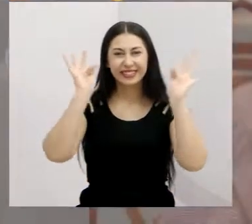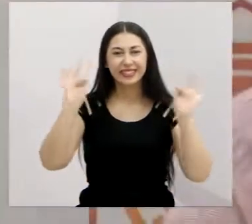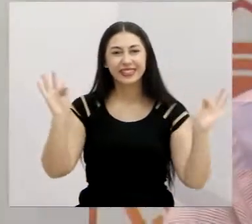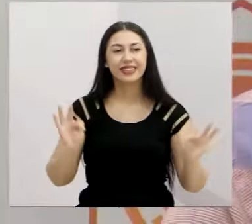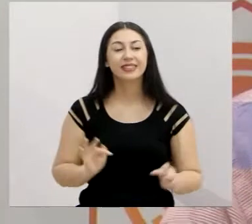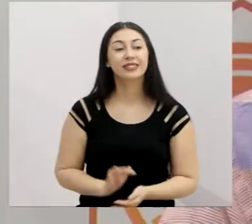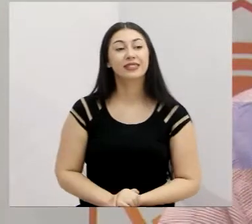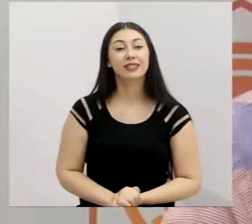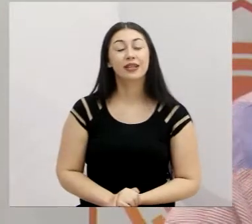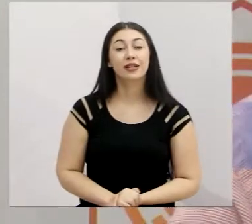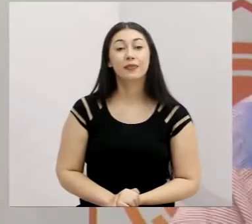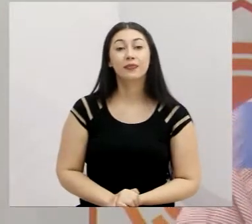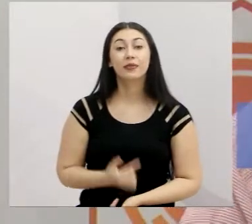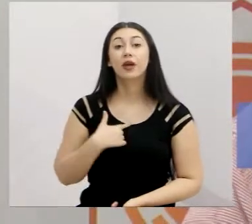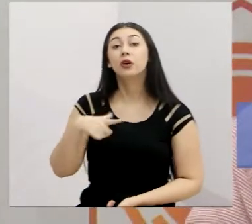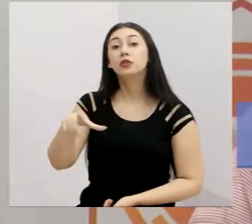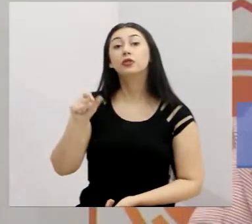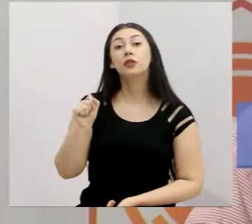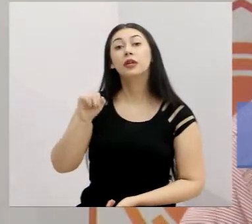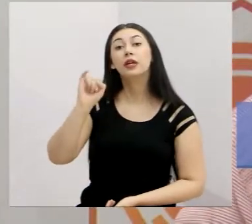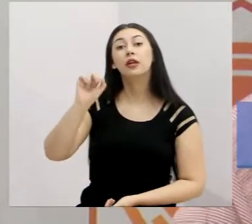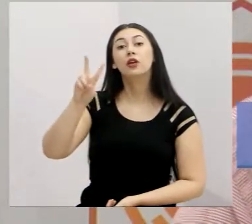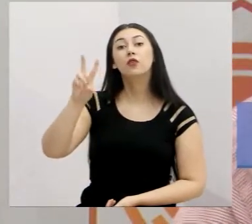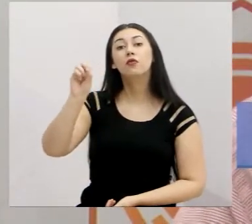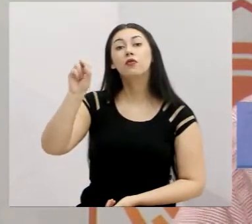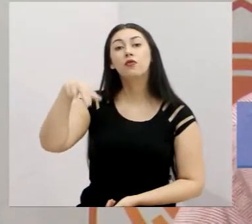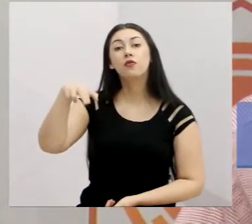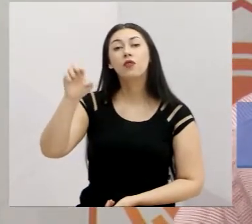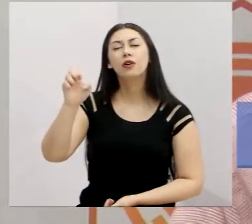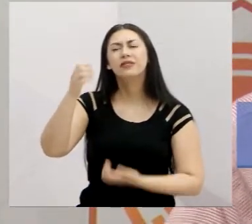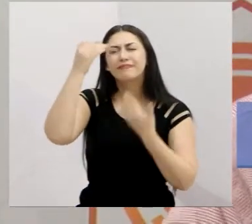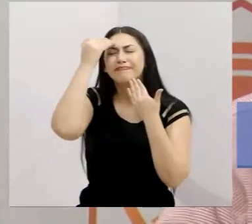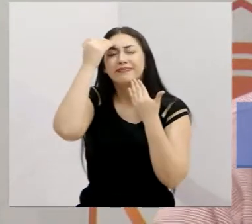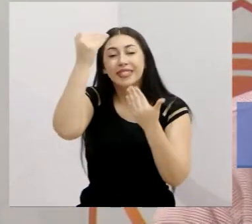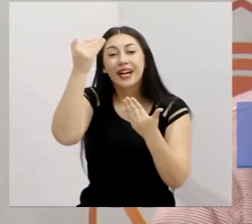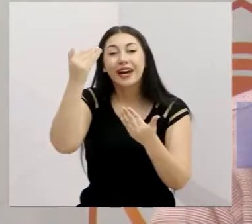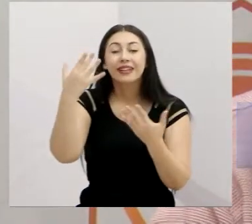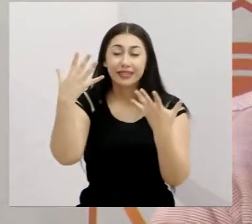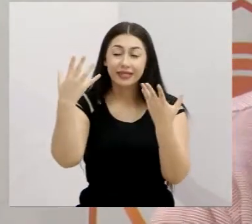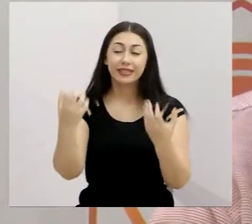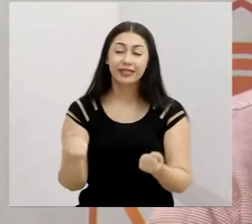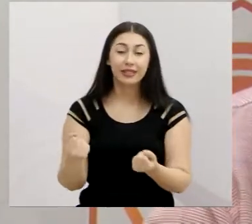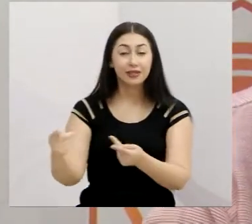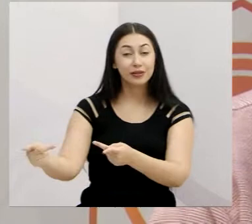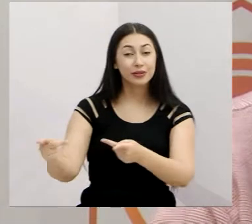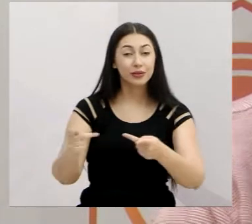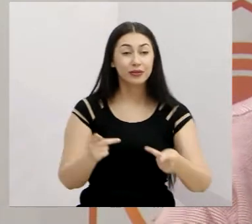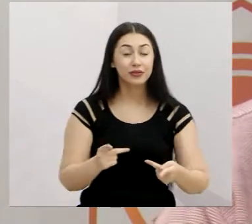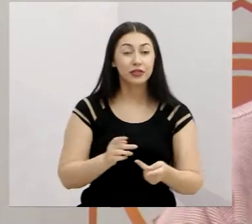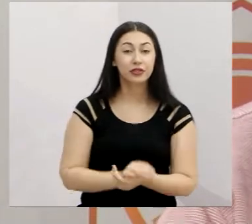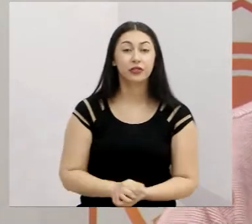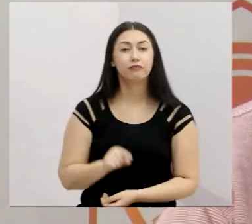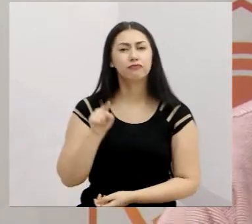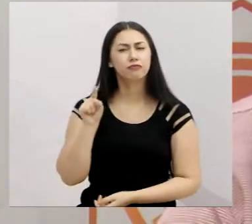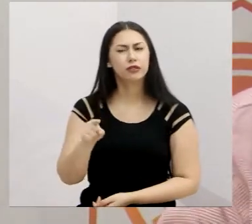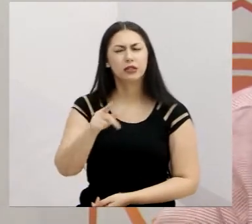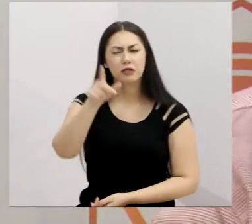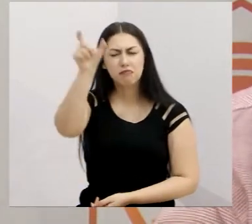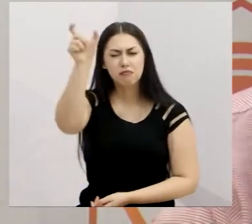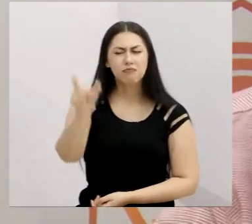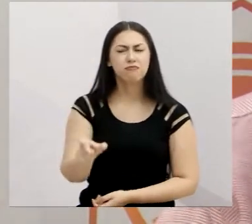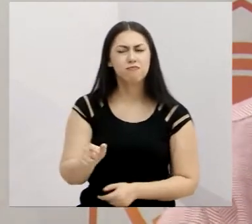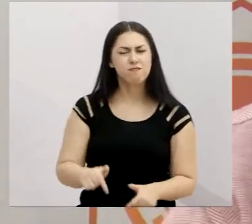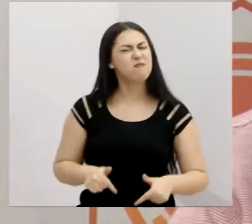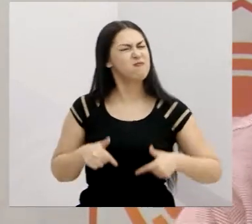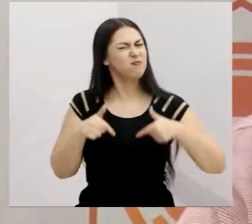feliz a minha homenageada de hoje a dona Ivone obrigado dona Ivone por ter aceitado esse convite a senhora que é uma pessoa